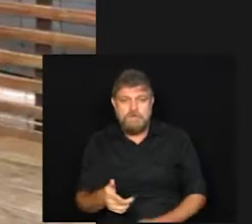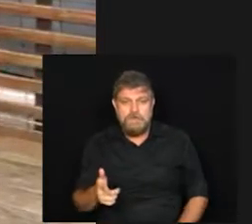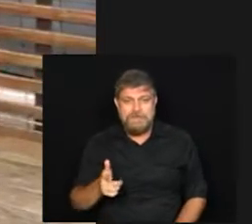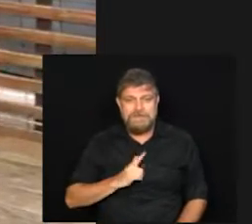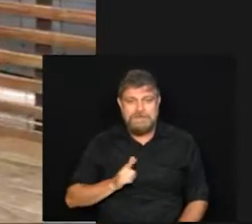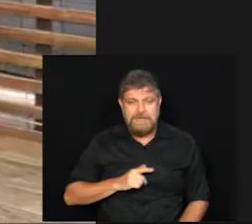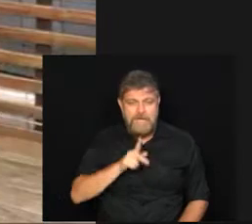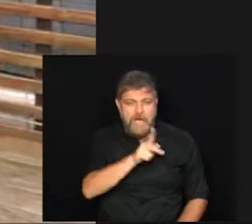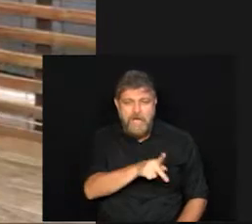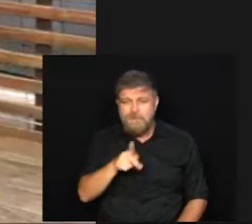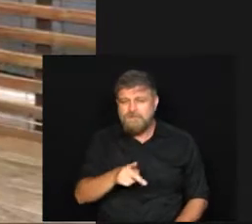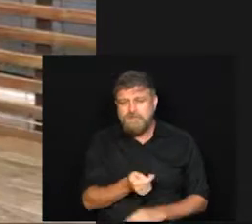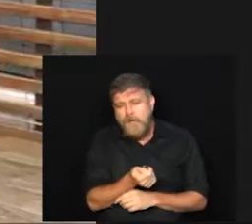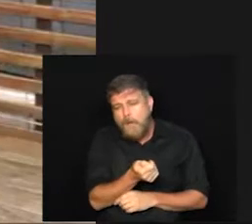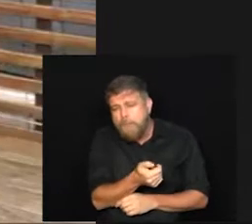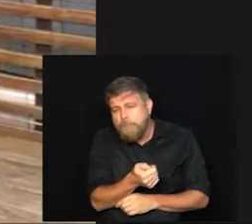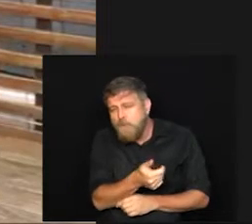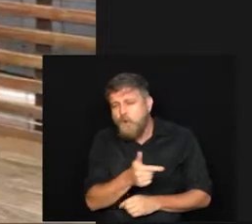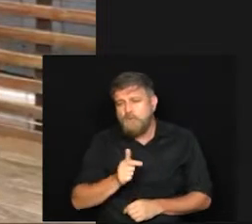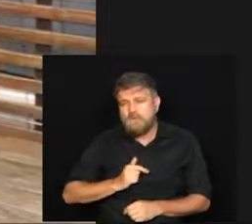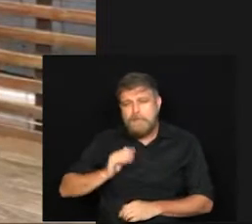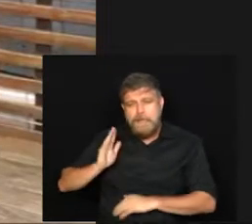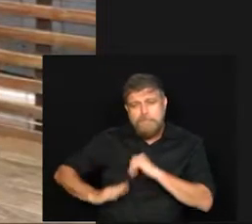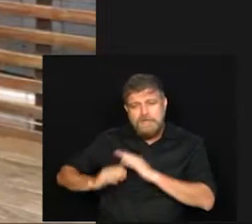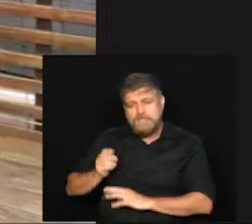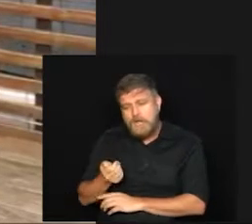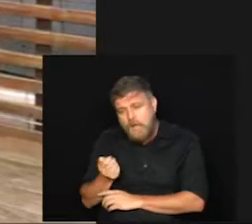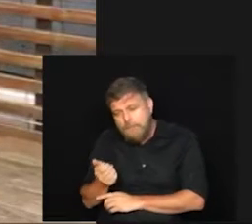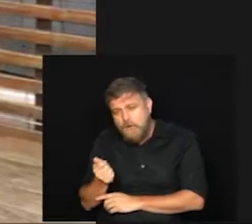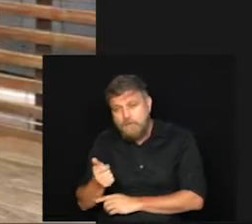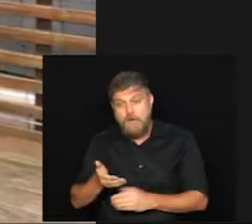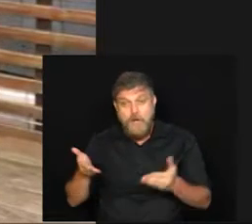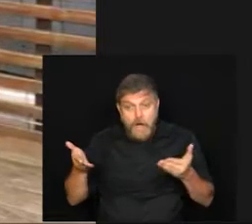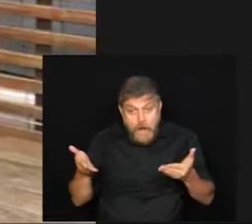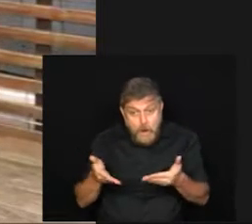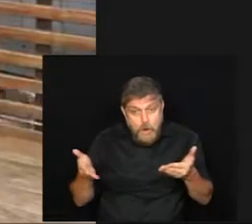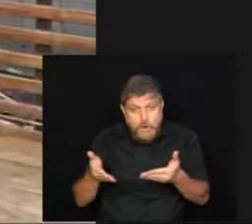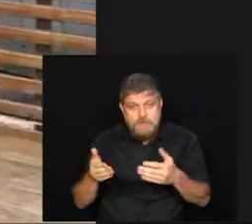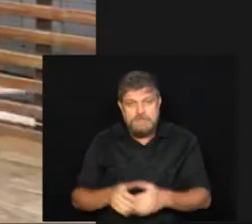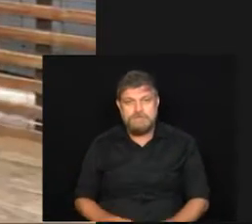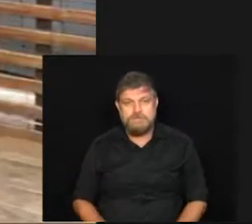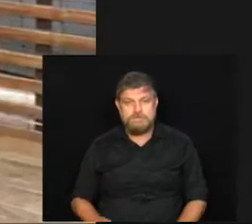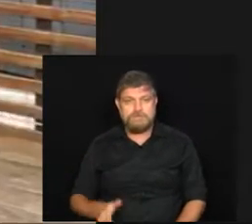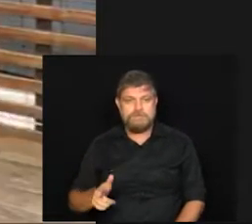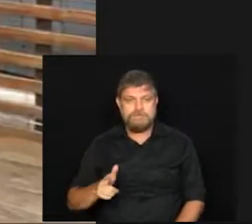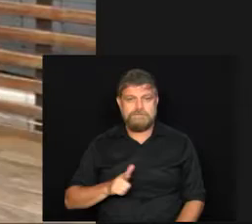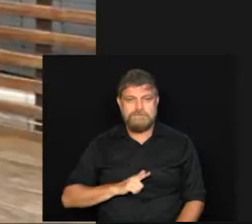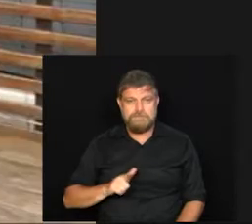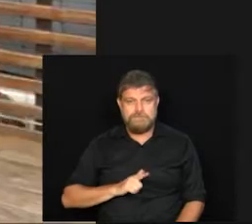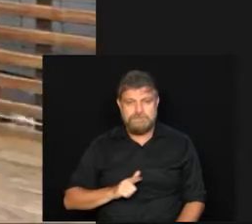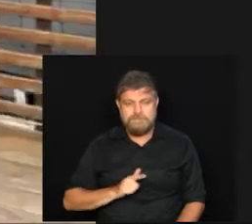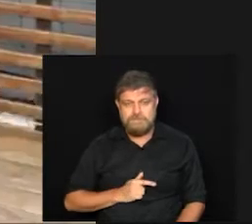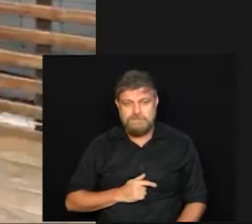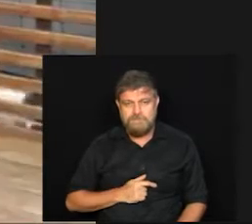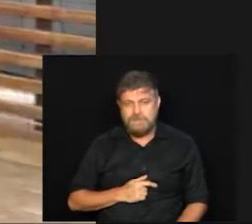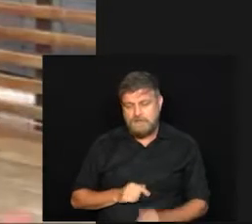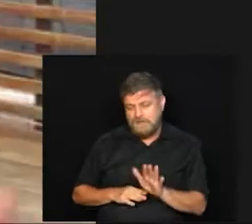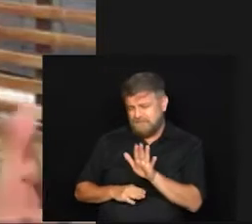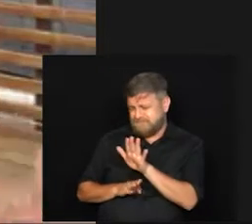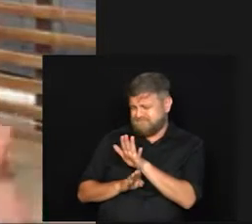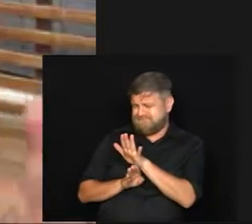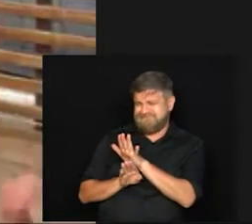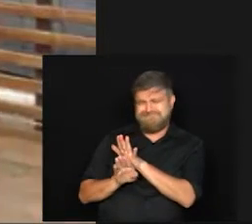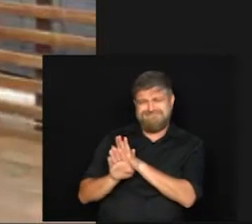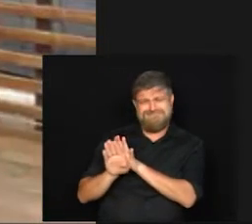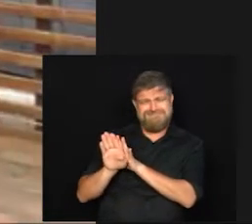de professores é menor, o número de praticantes é menor, porém, hoje, virou um negócio, teve um crescimento exponencial,